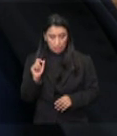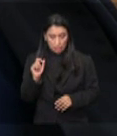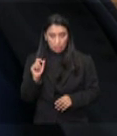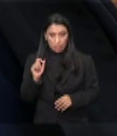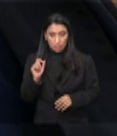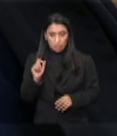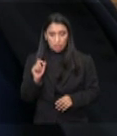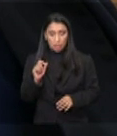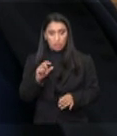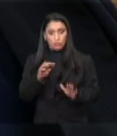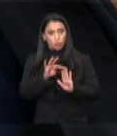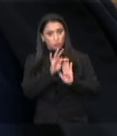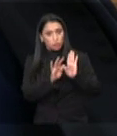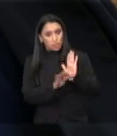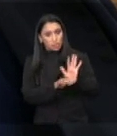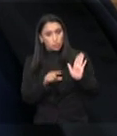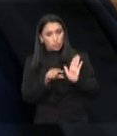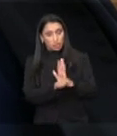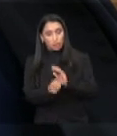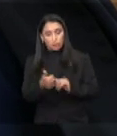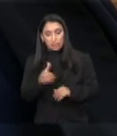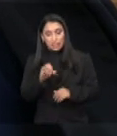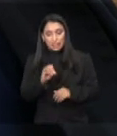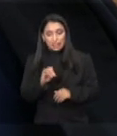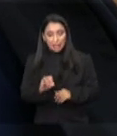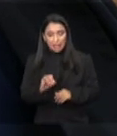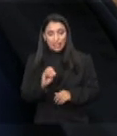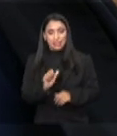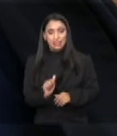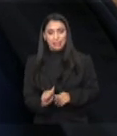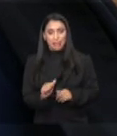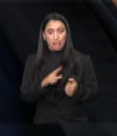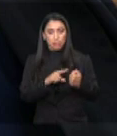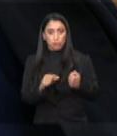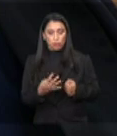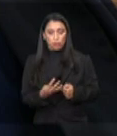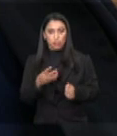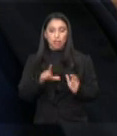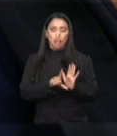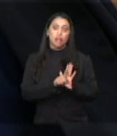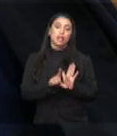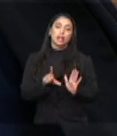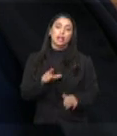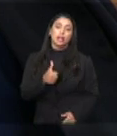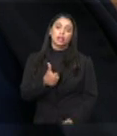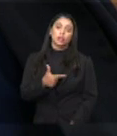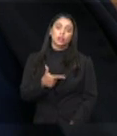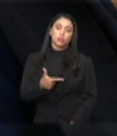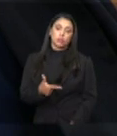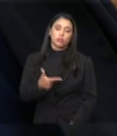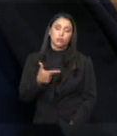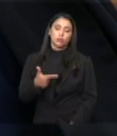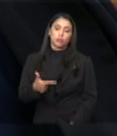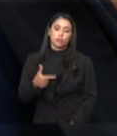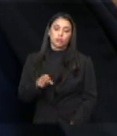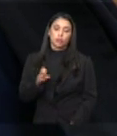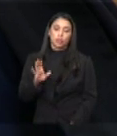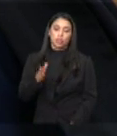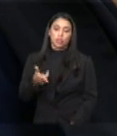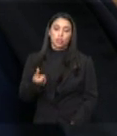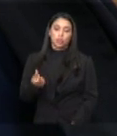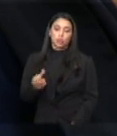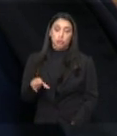a nova redação dada ao parágrafo 10A do artigo 4º, da Lei 12.850, a partir de 24 de dezembro de